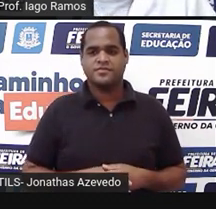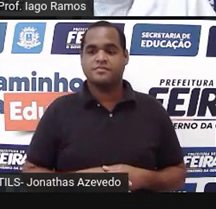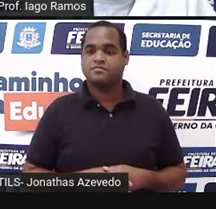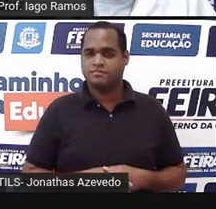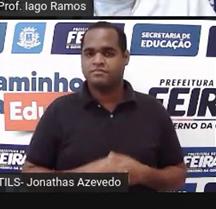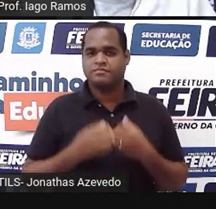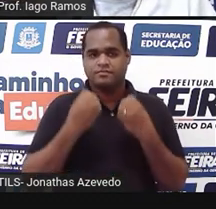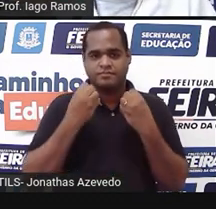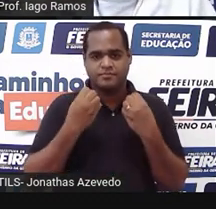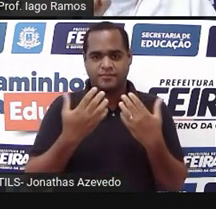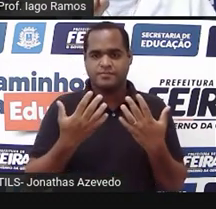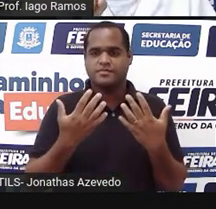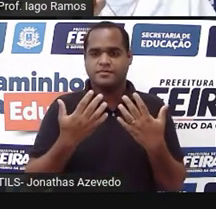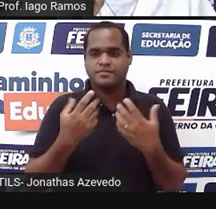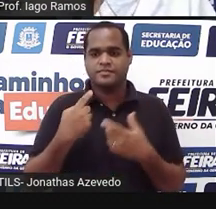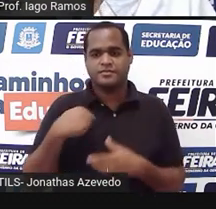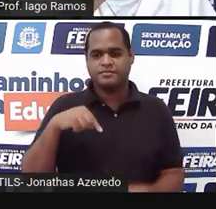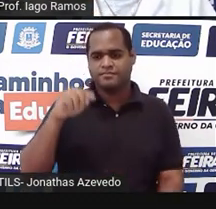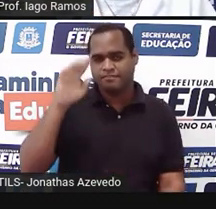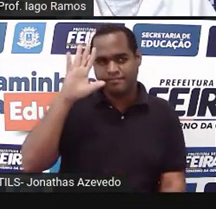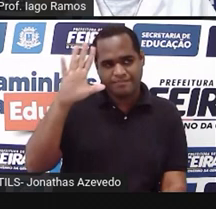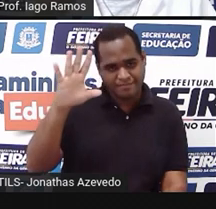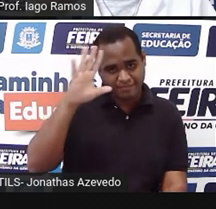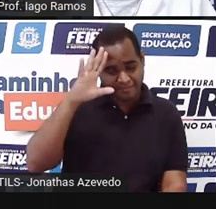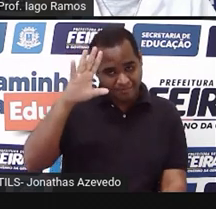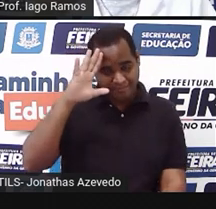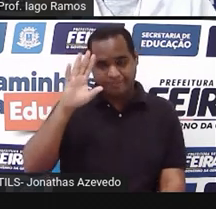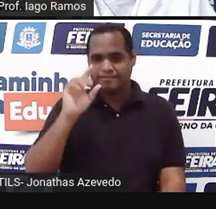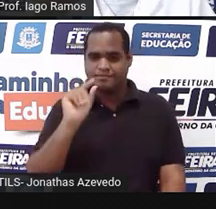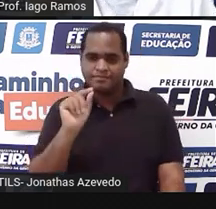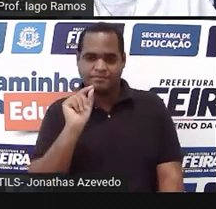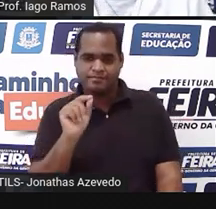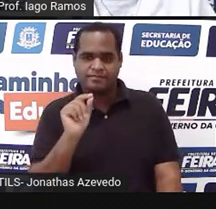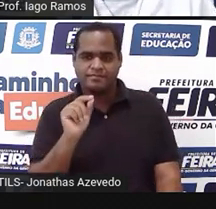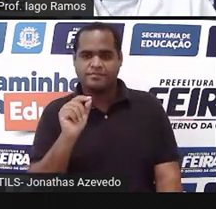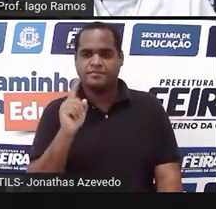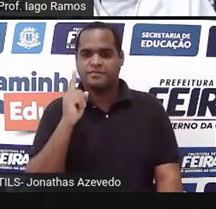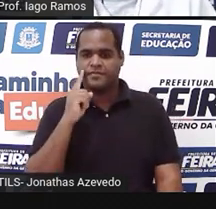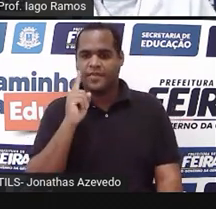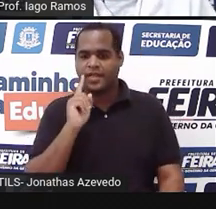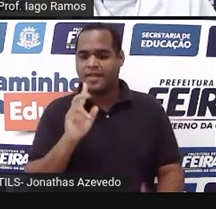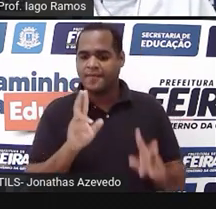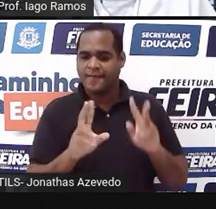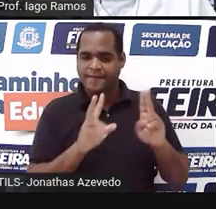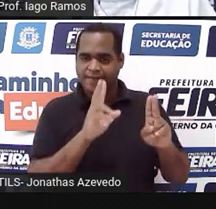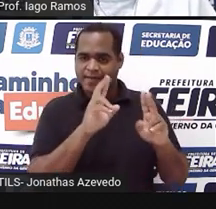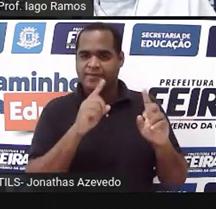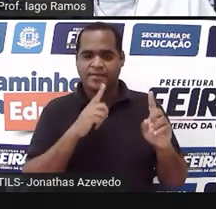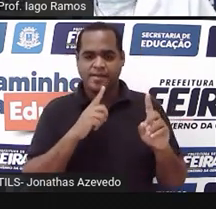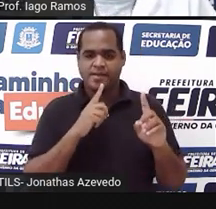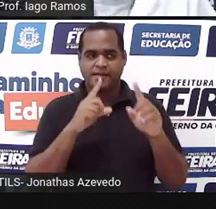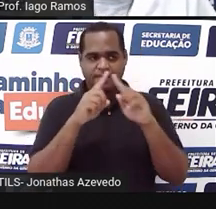tô pensando é em recortar o trapézio em dois triângulos